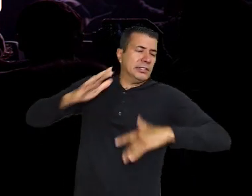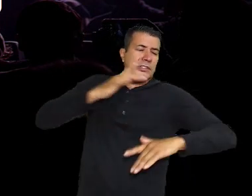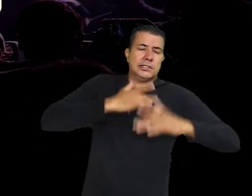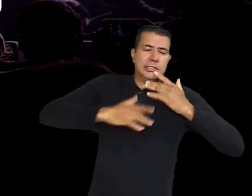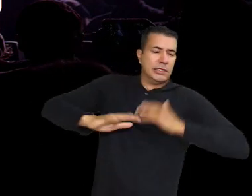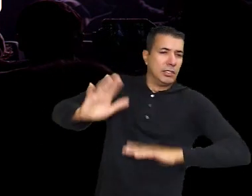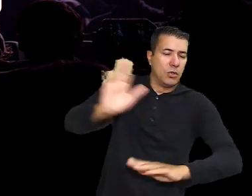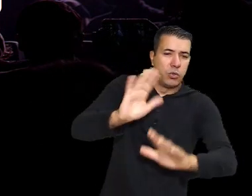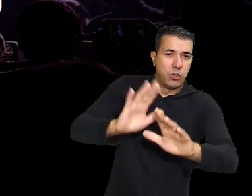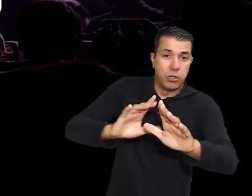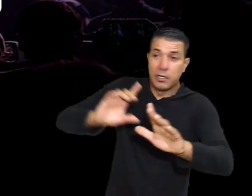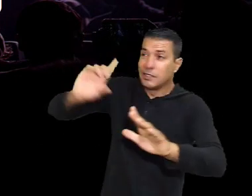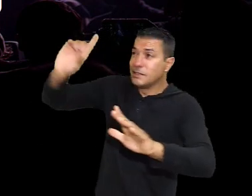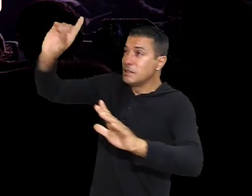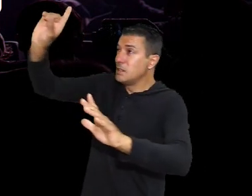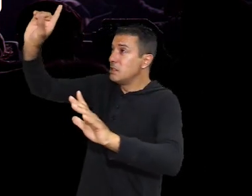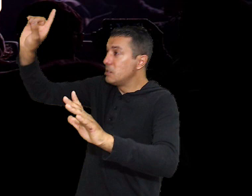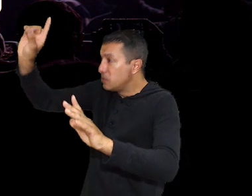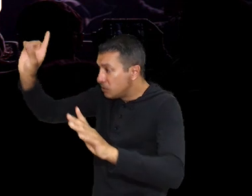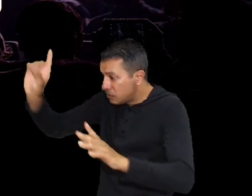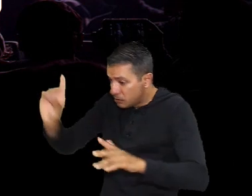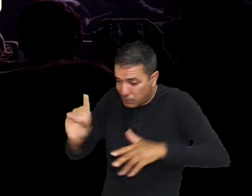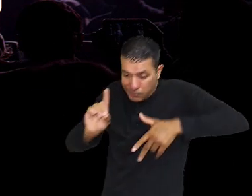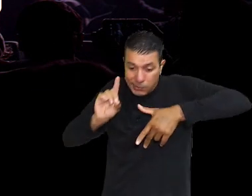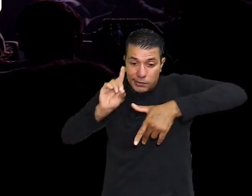Não há o que temer,